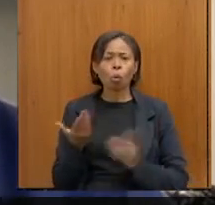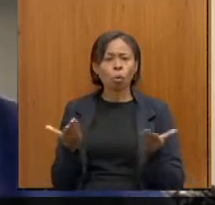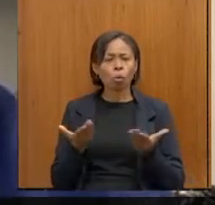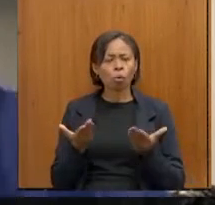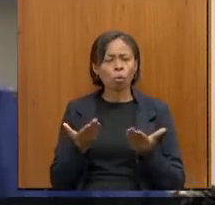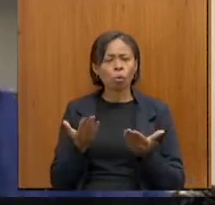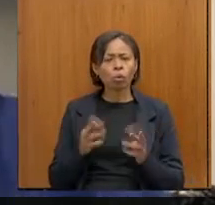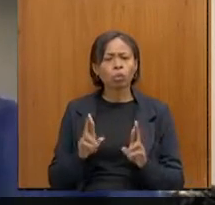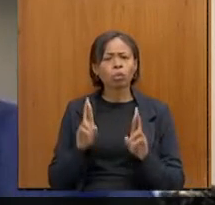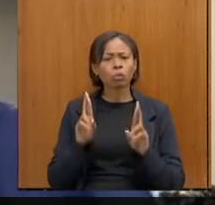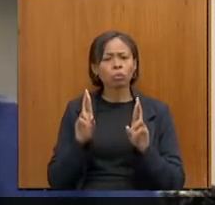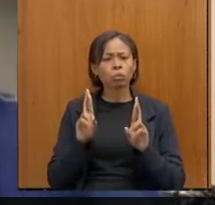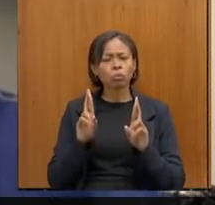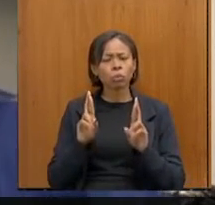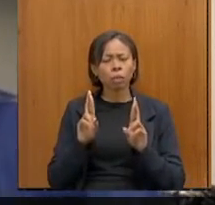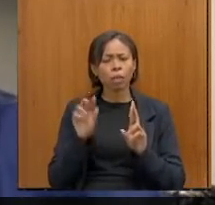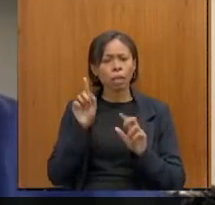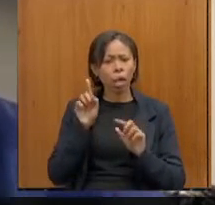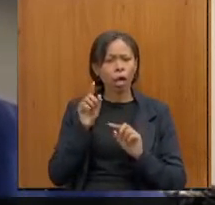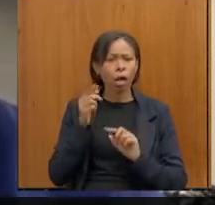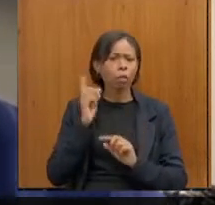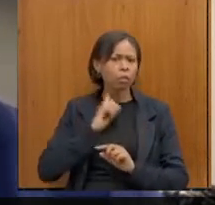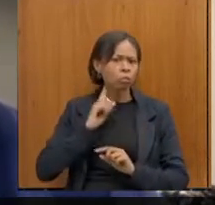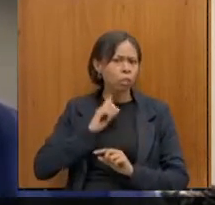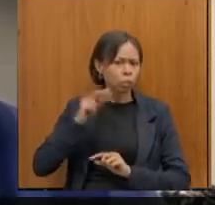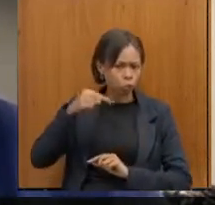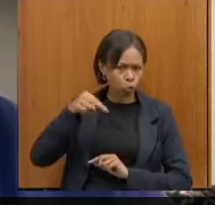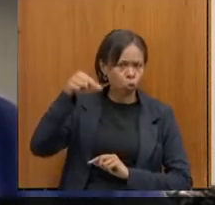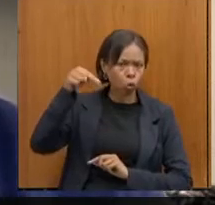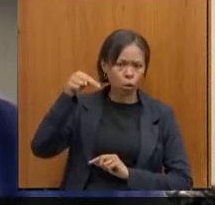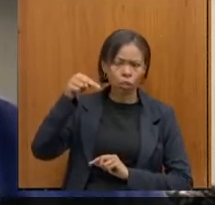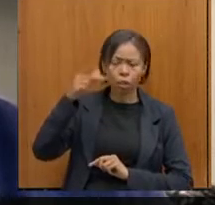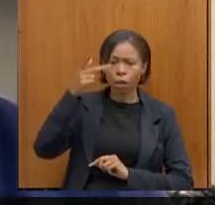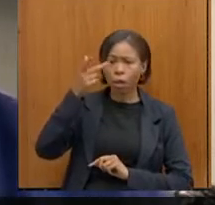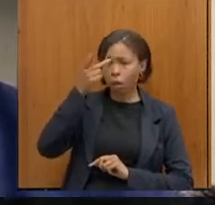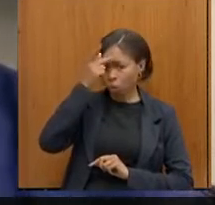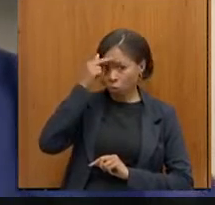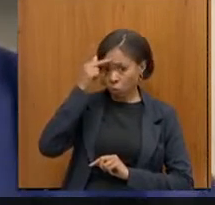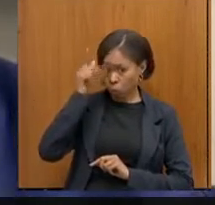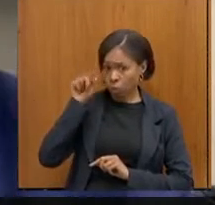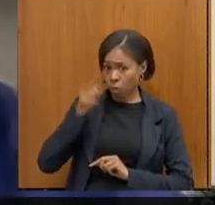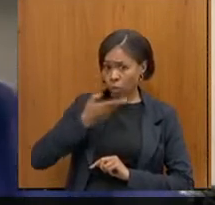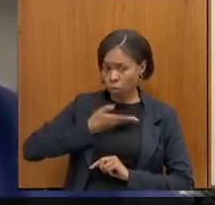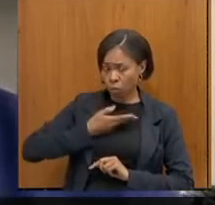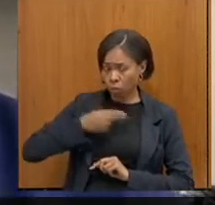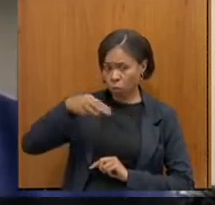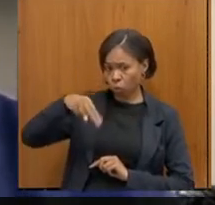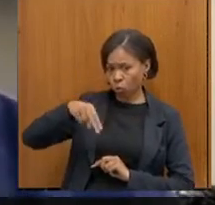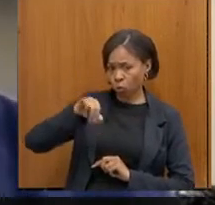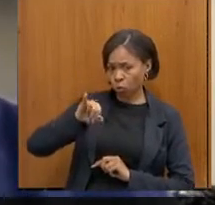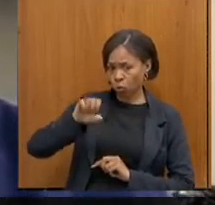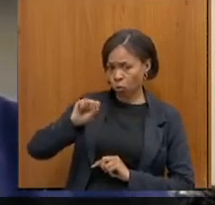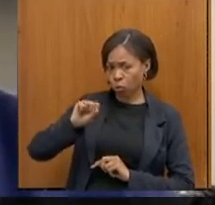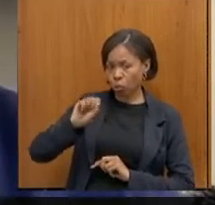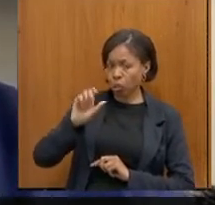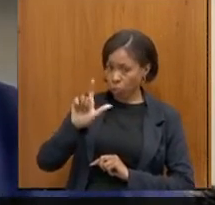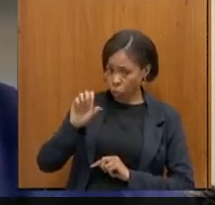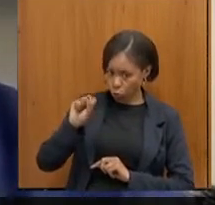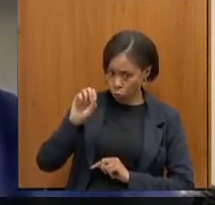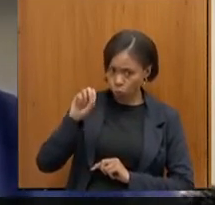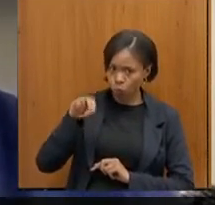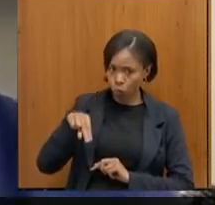norte-mineiro uma pessoa que eu respeito muito grande amigo é o Nilson Borges aqui da cidade de Bocaiúva